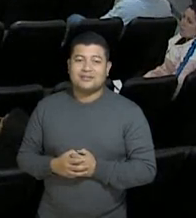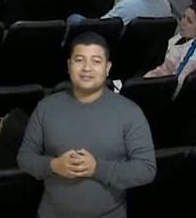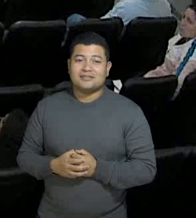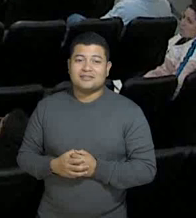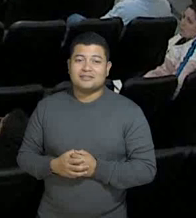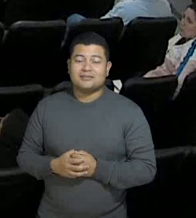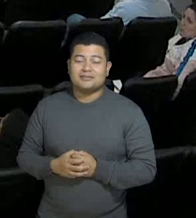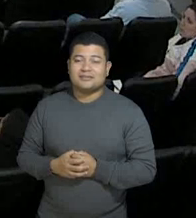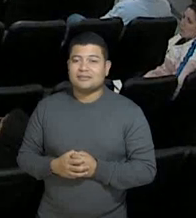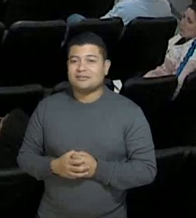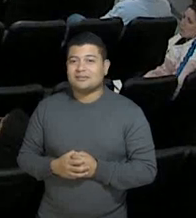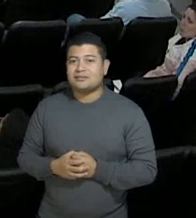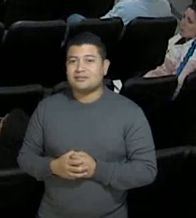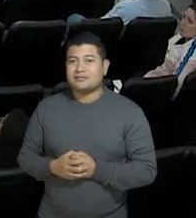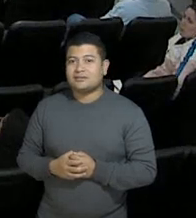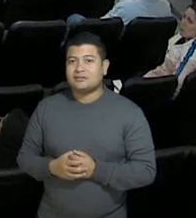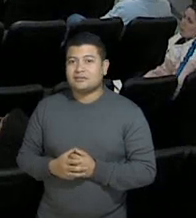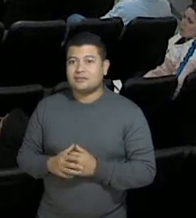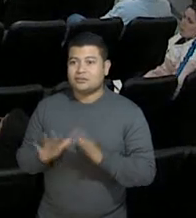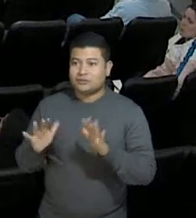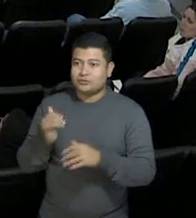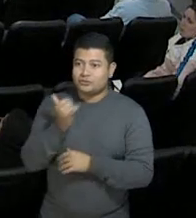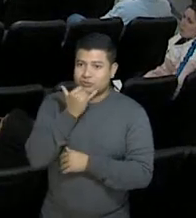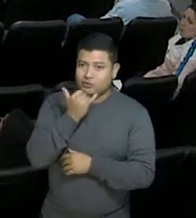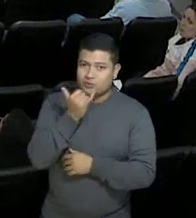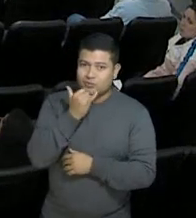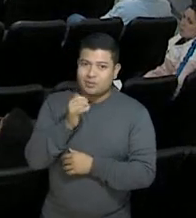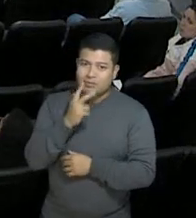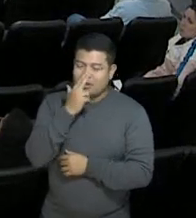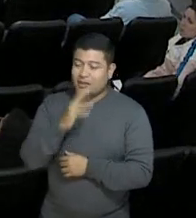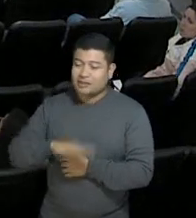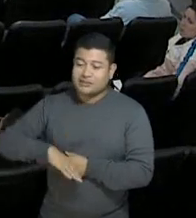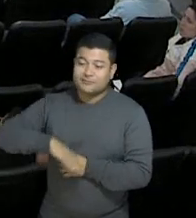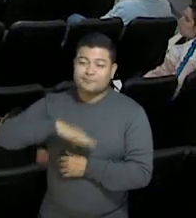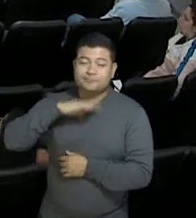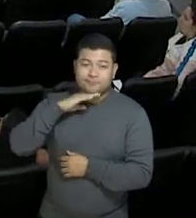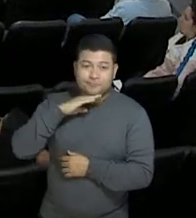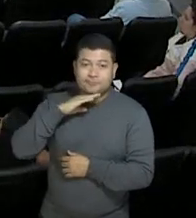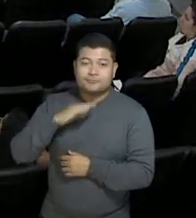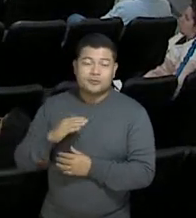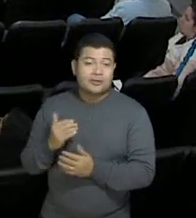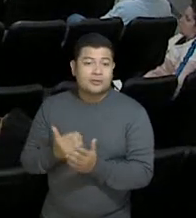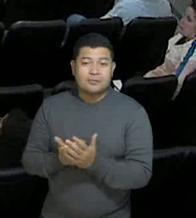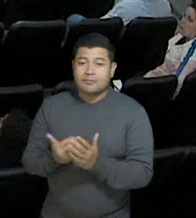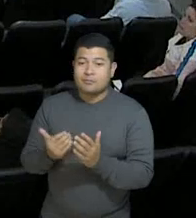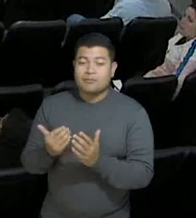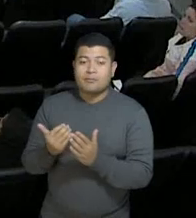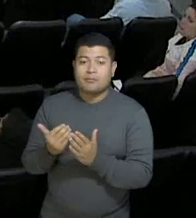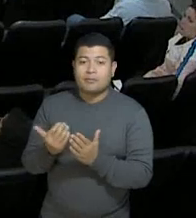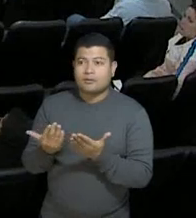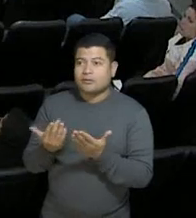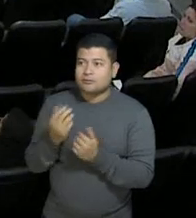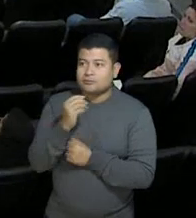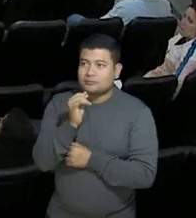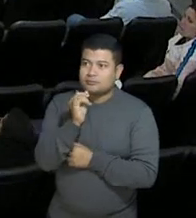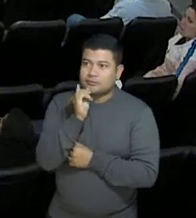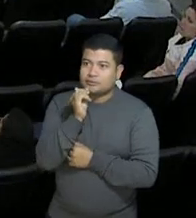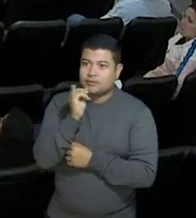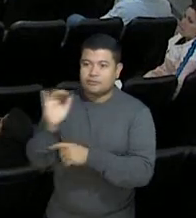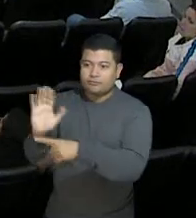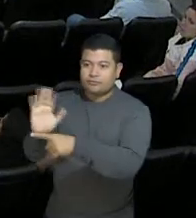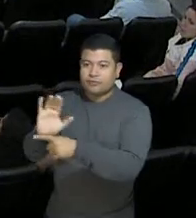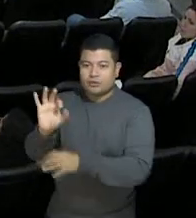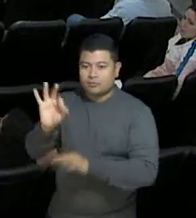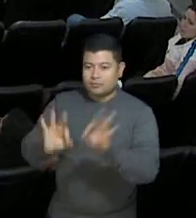Desculpem o termo, ele costuma ser chato. Então, muito mais valia um vídeo feito por um